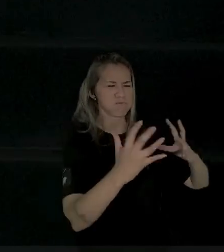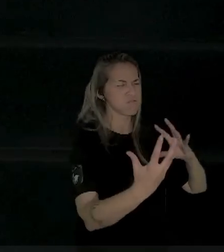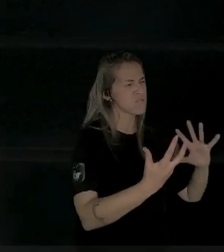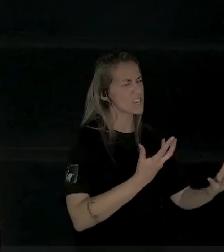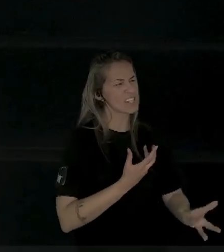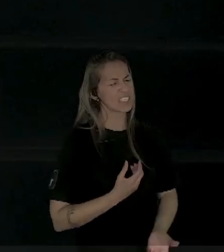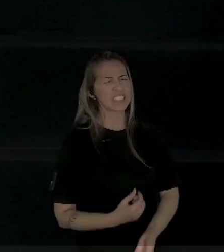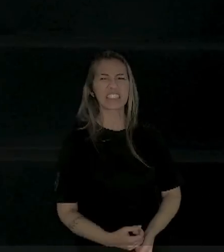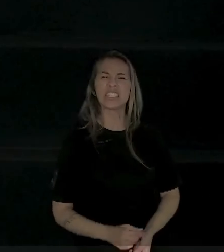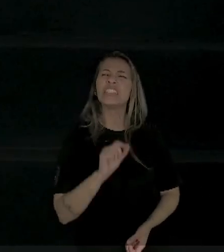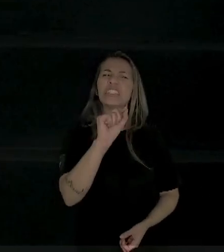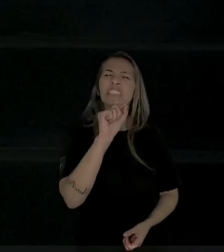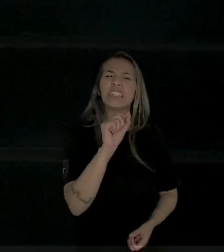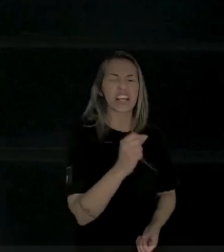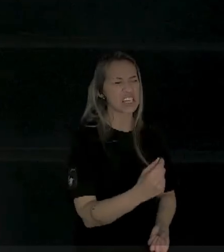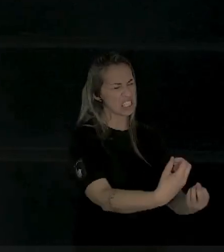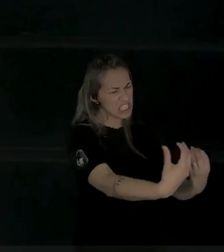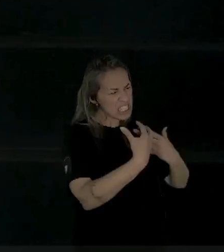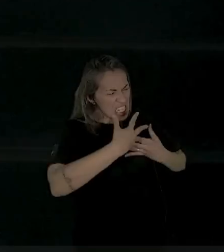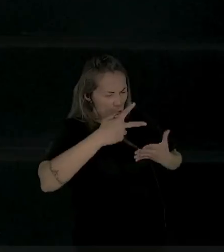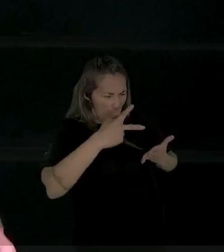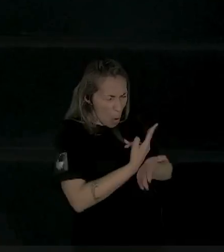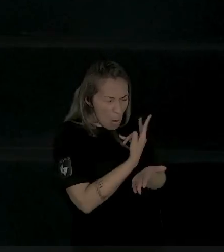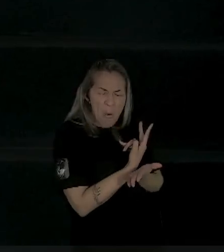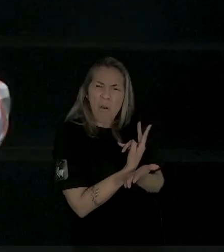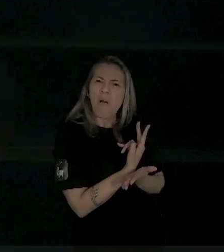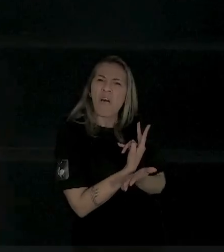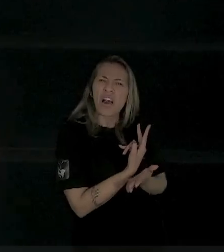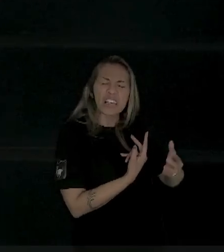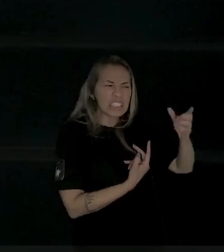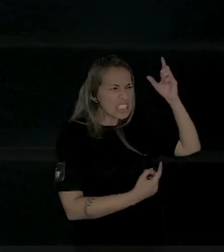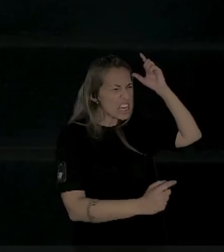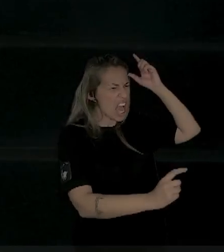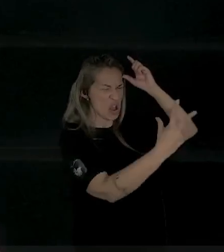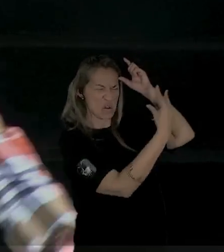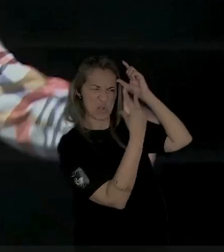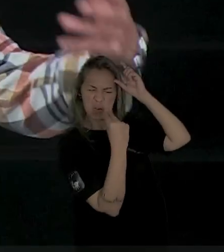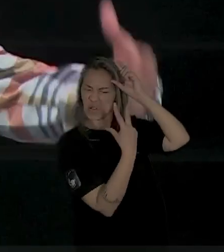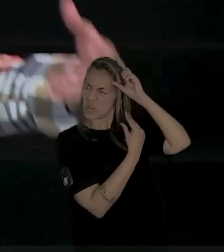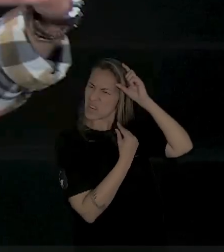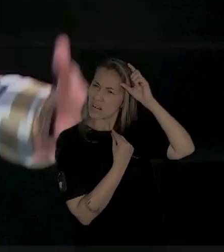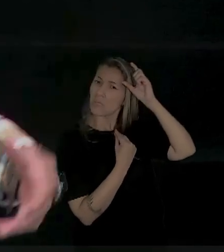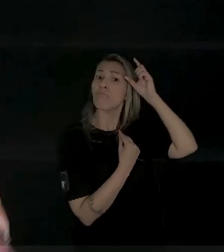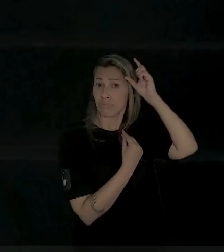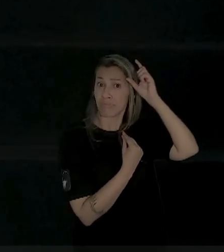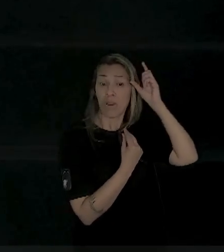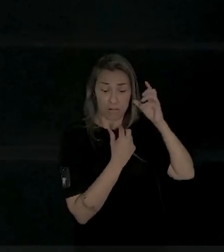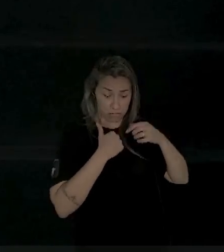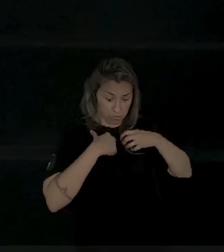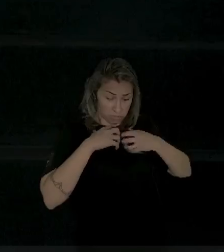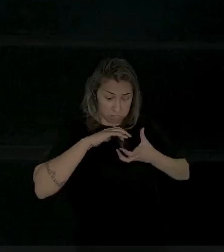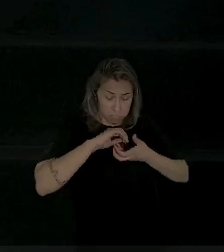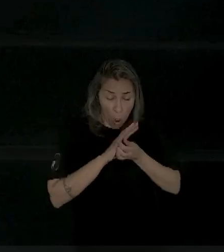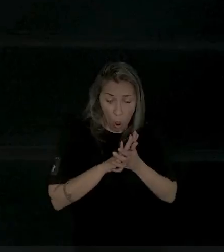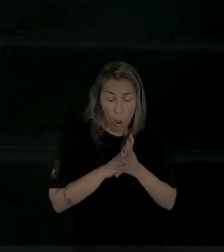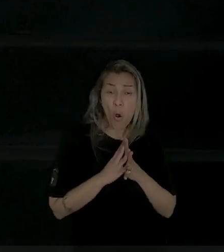doutrinas, ventos de mentira do diabo, alguns ventos tão ferozes que podem esmiuçar pedras dos meus